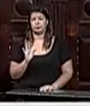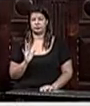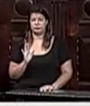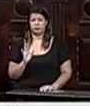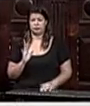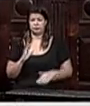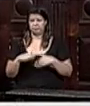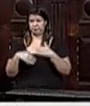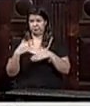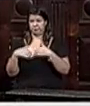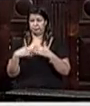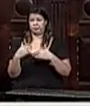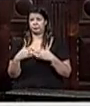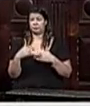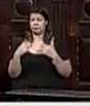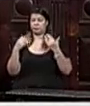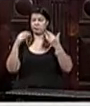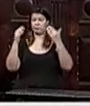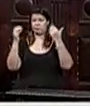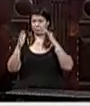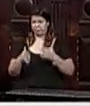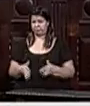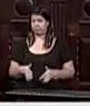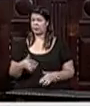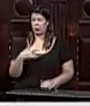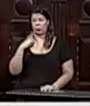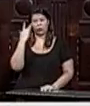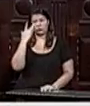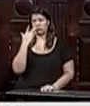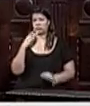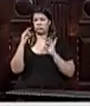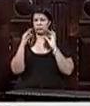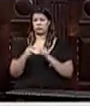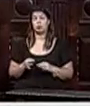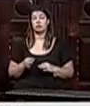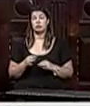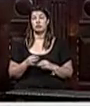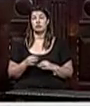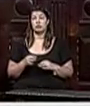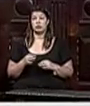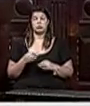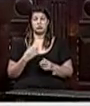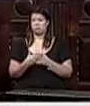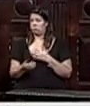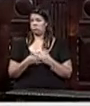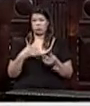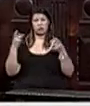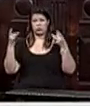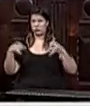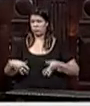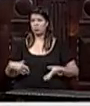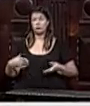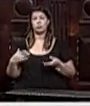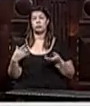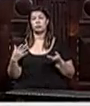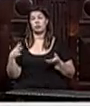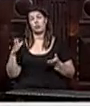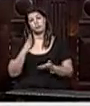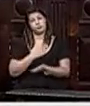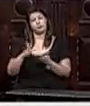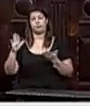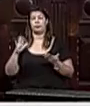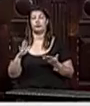após a sua queda, que me parece iminente, seja por renúncia, seja por